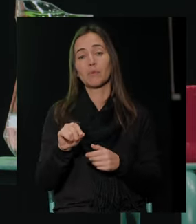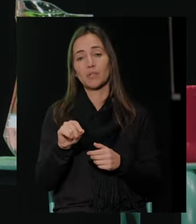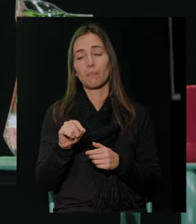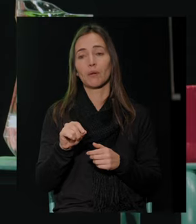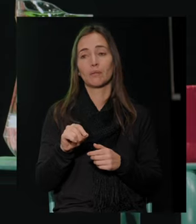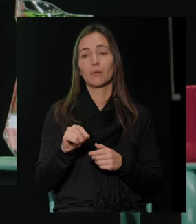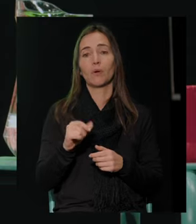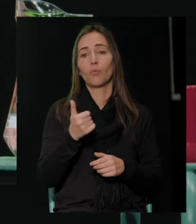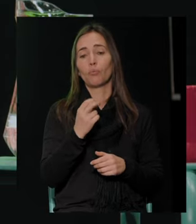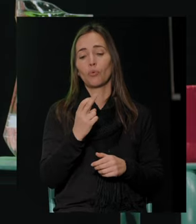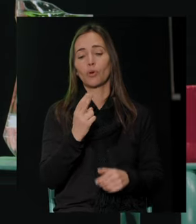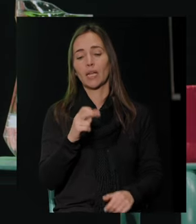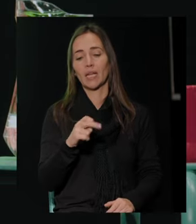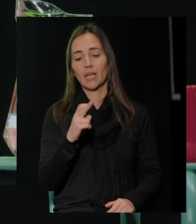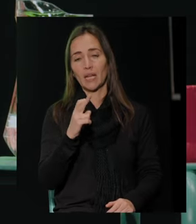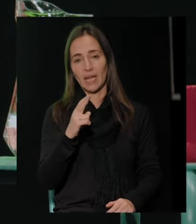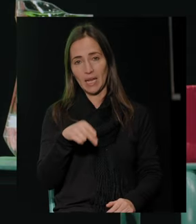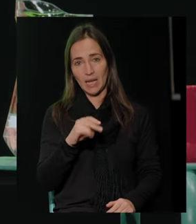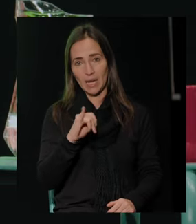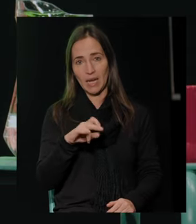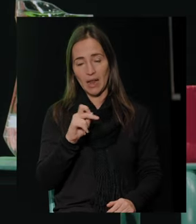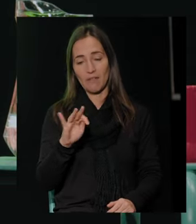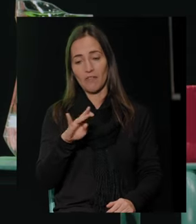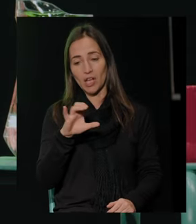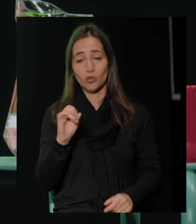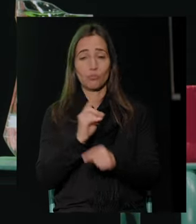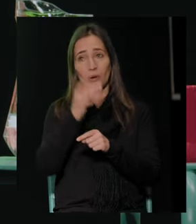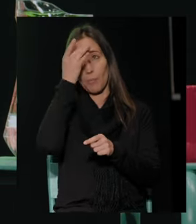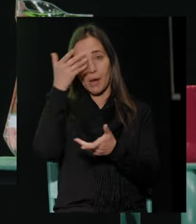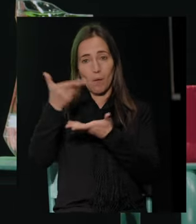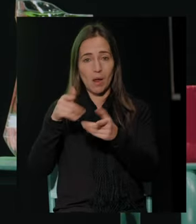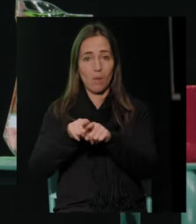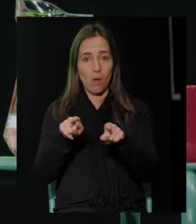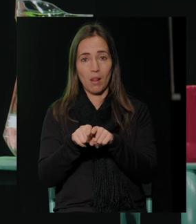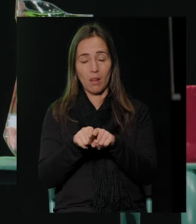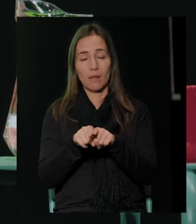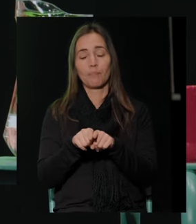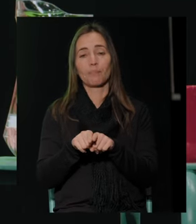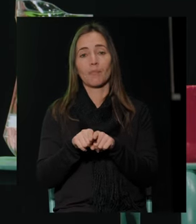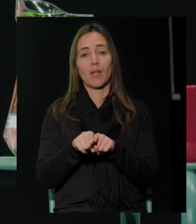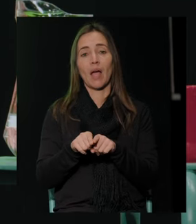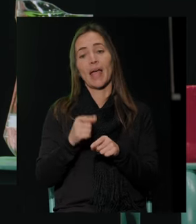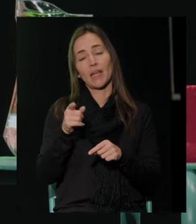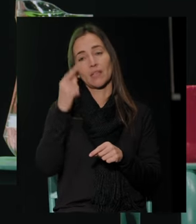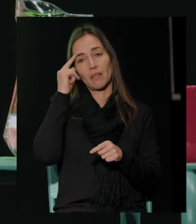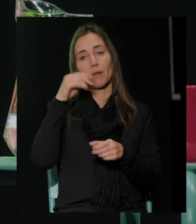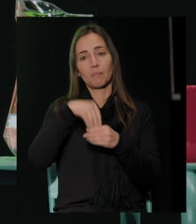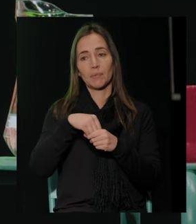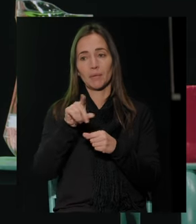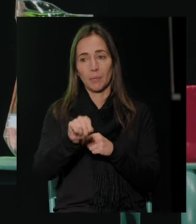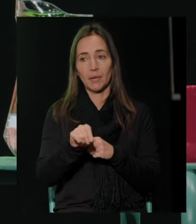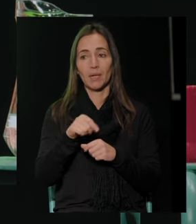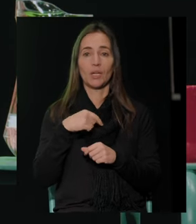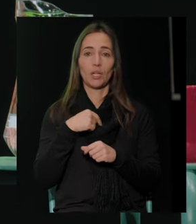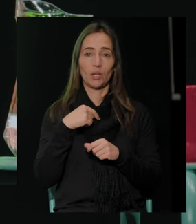no Burkina Faso ou o que quer que seja, porque ideologicamente estamos alinhados. Não é? Há esta linha de pertença também. E